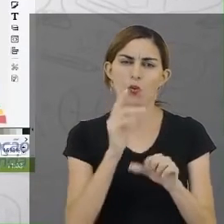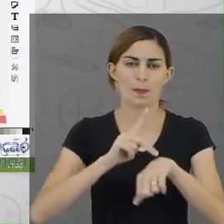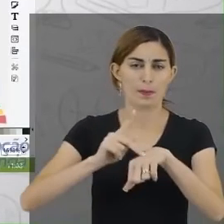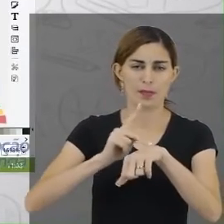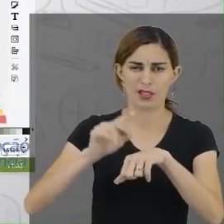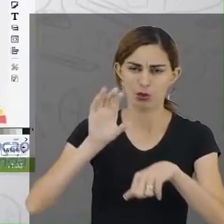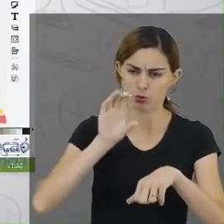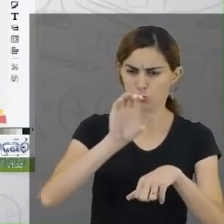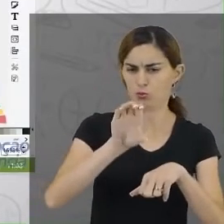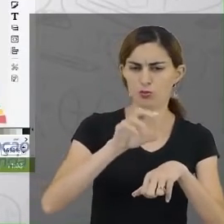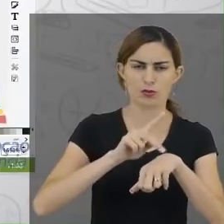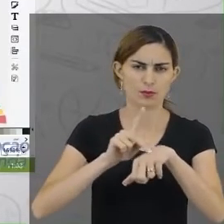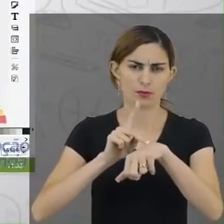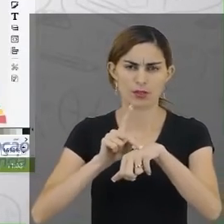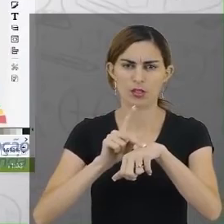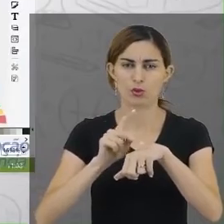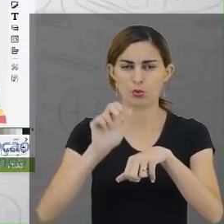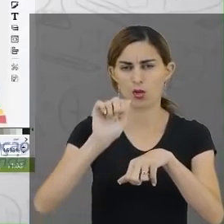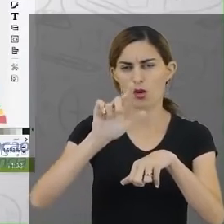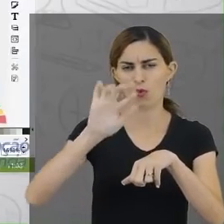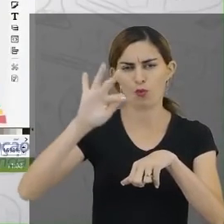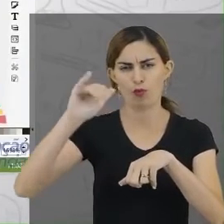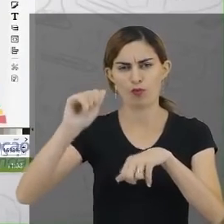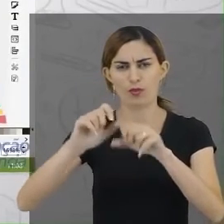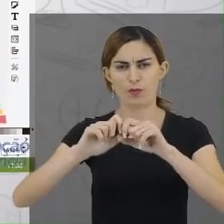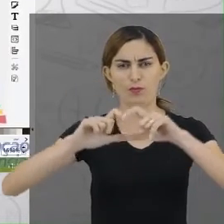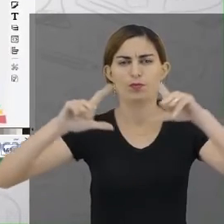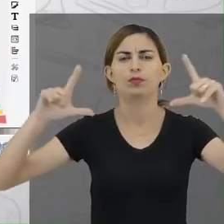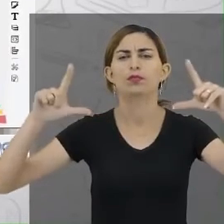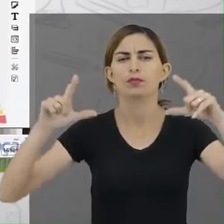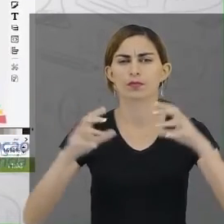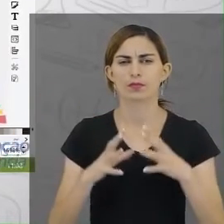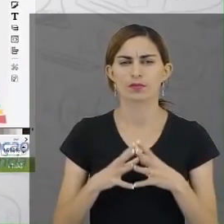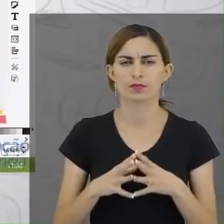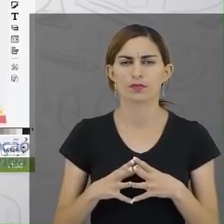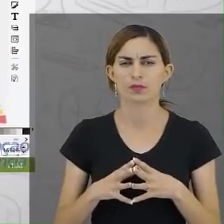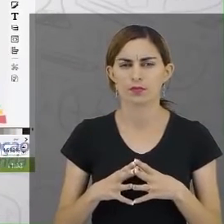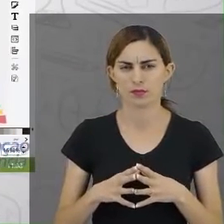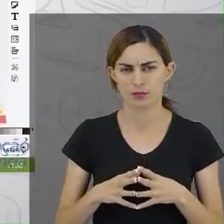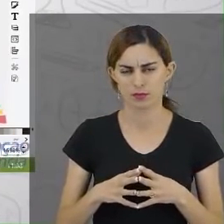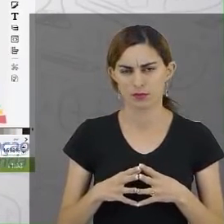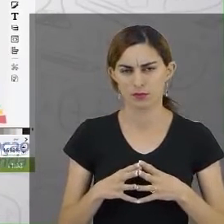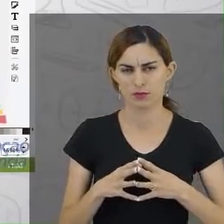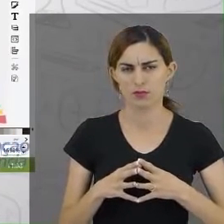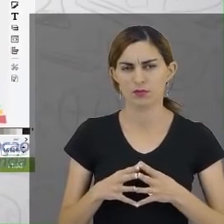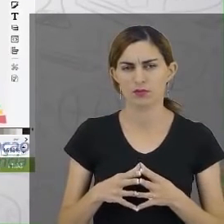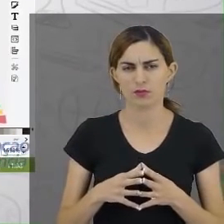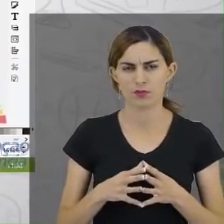seja preto e com um alfa maior. O alfa